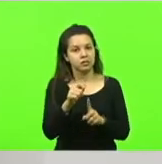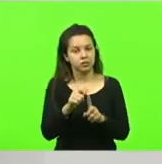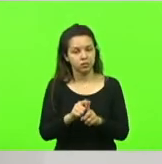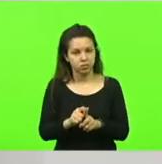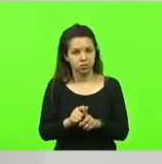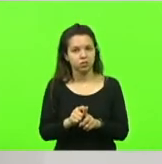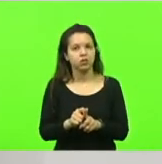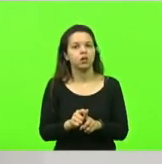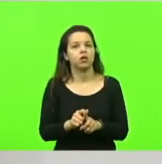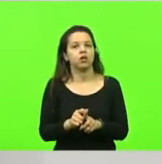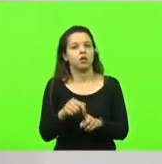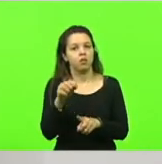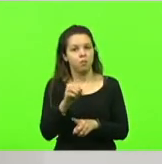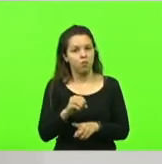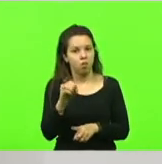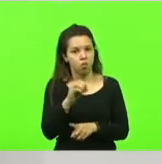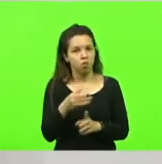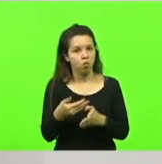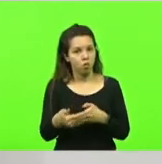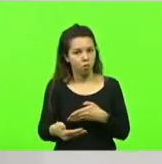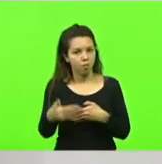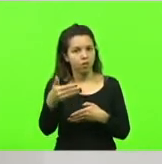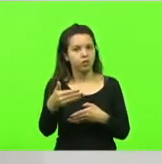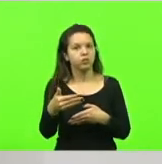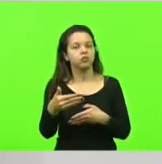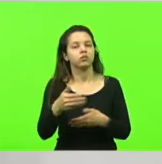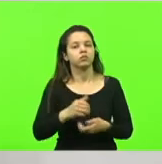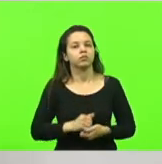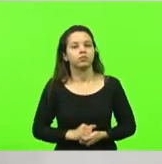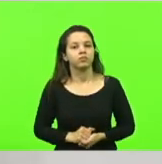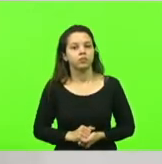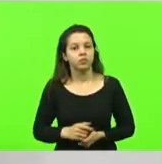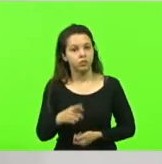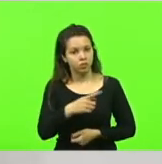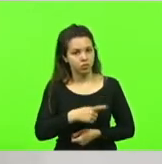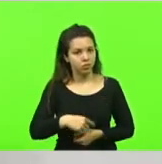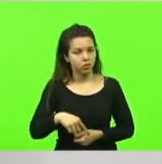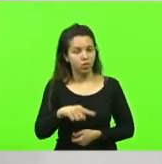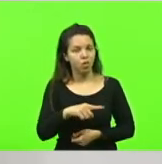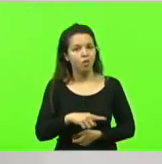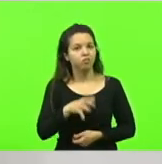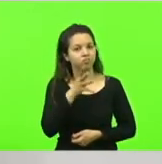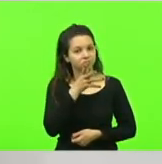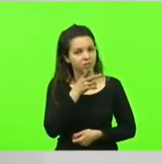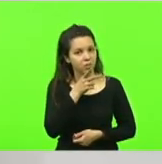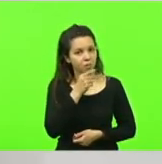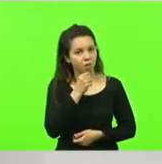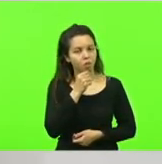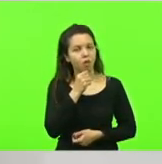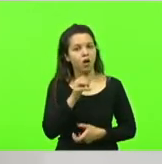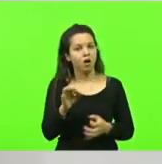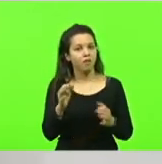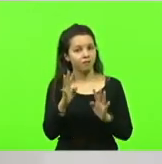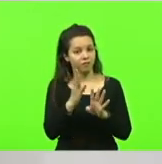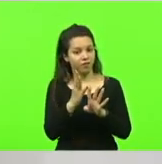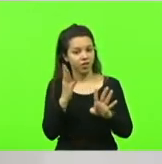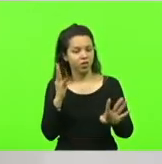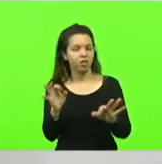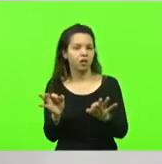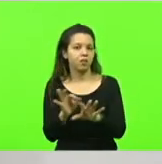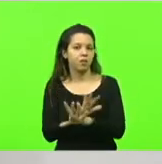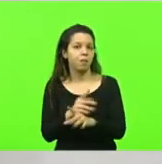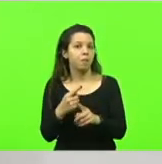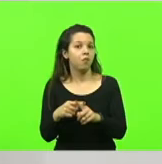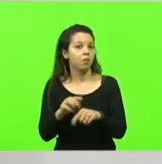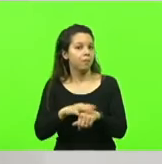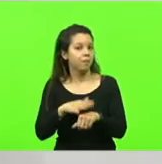assim, com esta ação afirmativa, estaremos muito longe de zerar as filas, porque ficarão mais de 60 mil